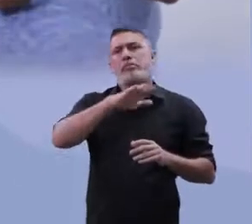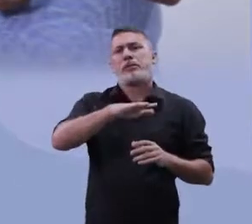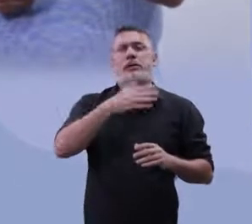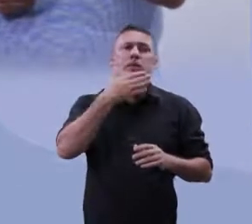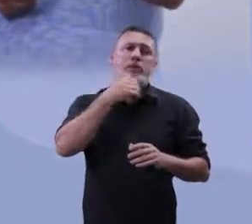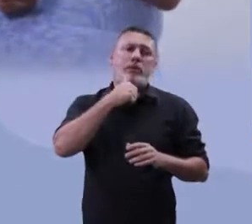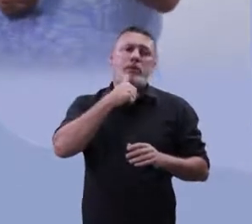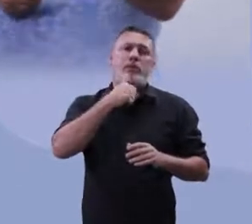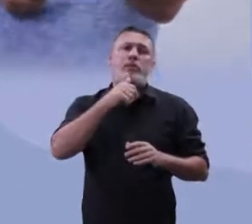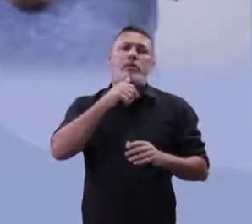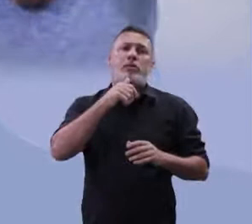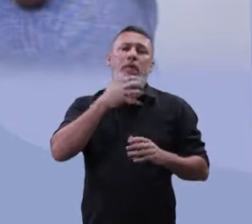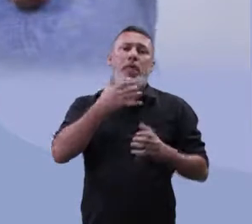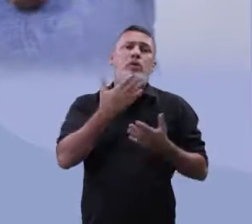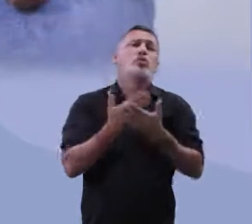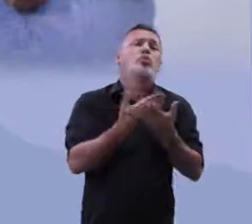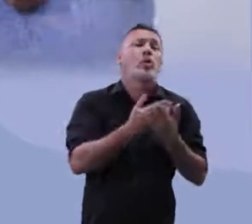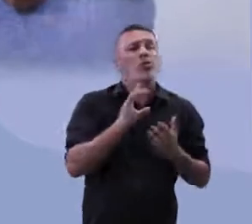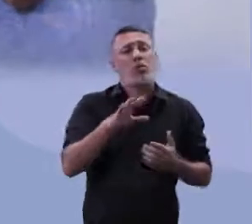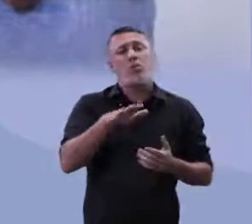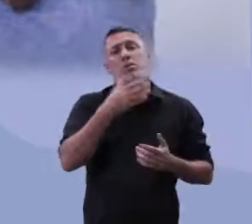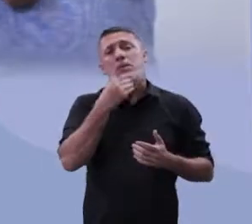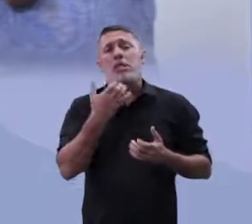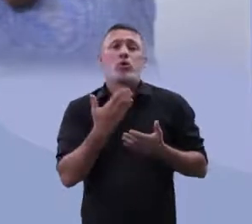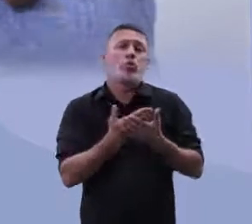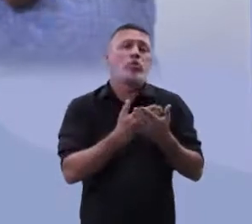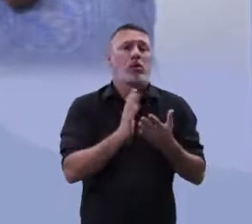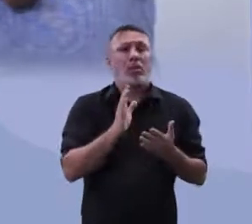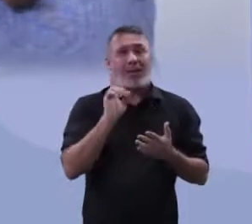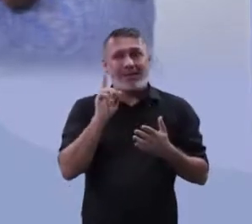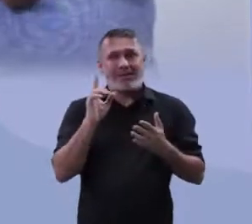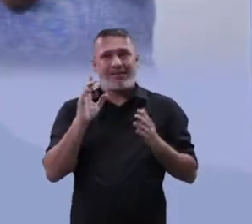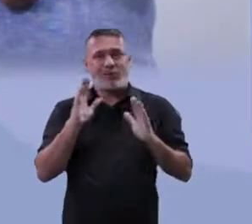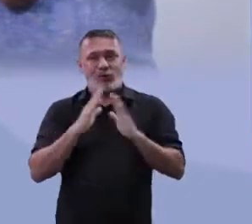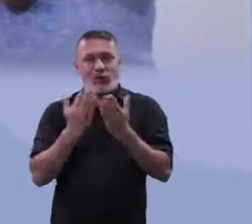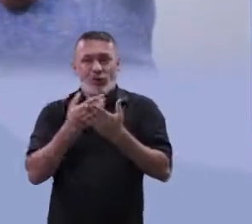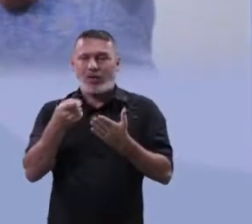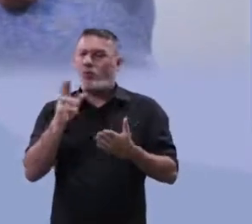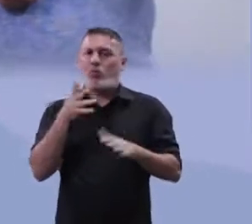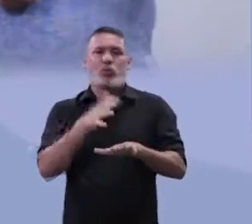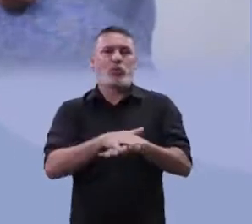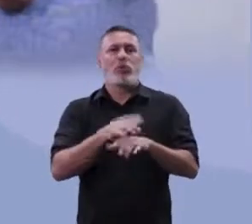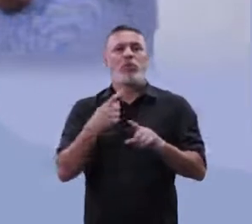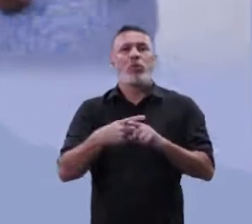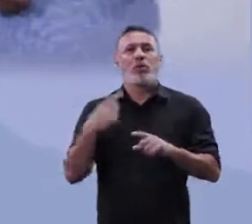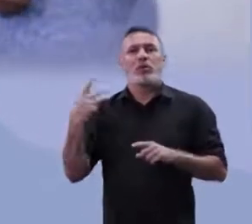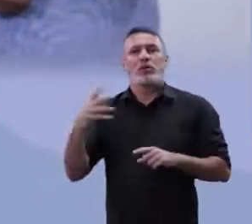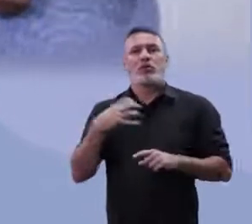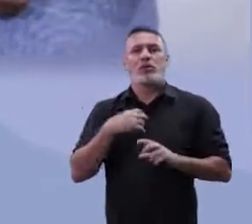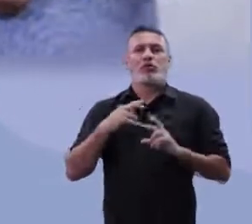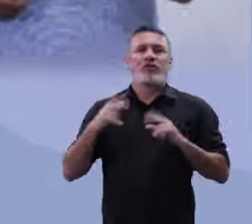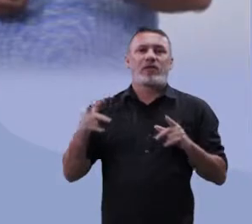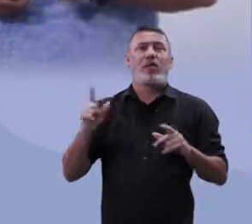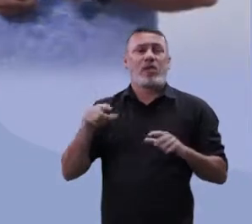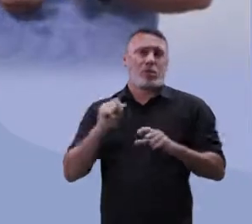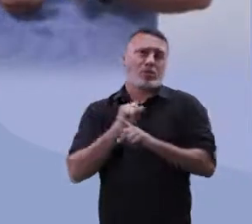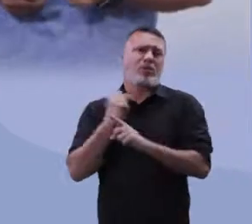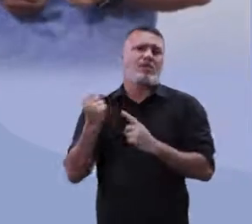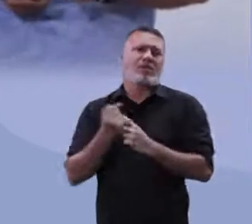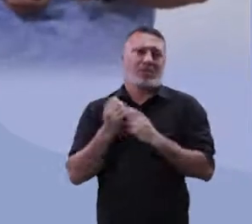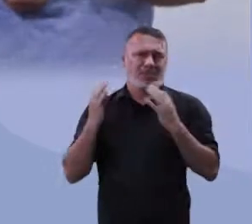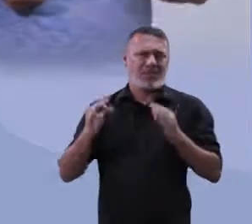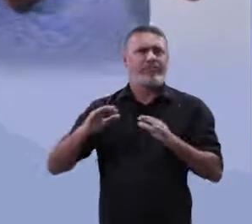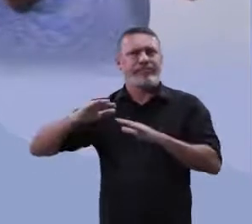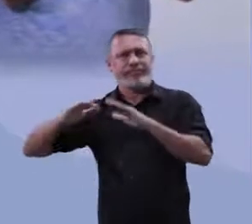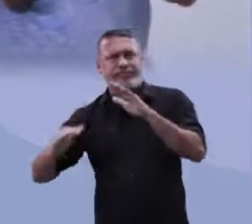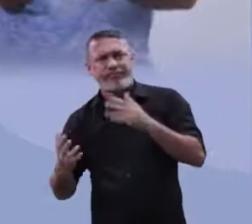apenas estudar, mas que o ambiente que ele estava não era uma escola inclusiva por conta das suas diferença